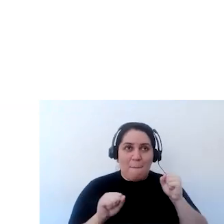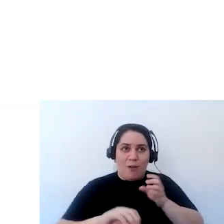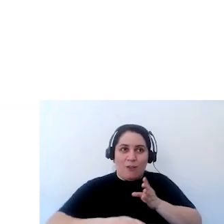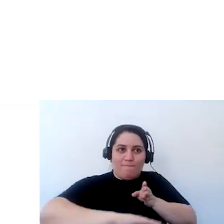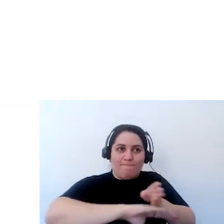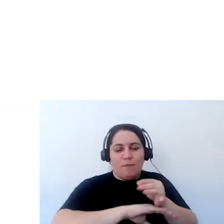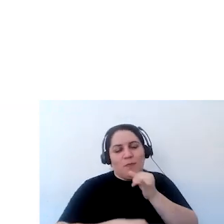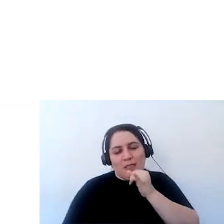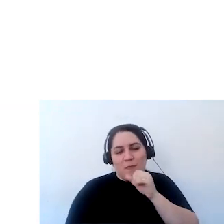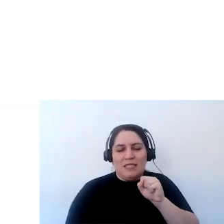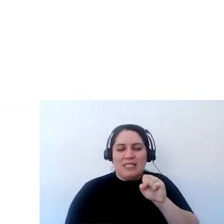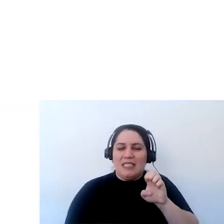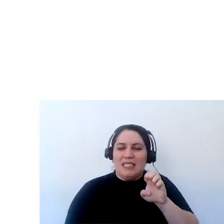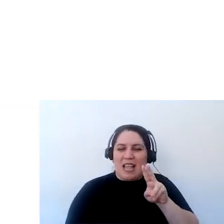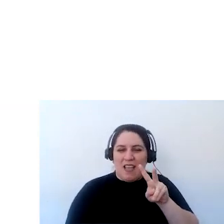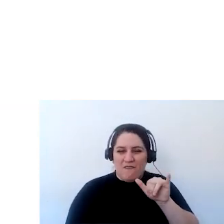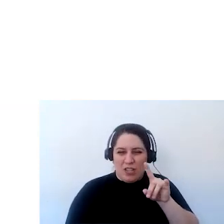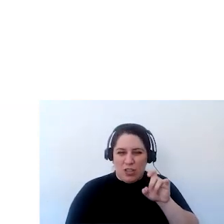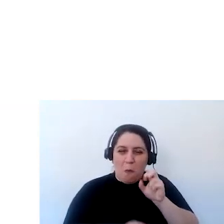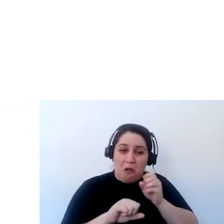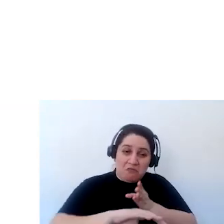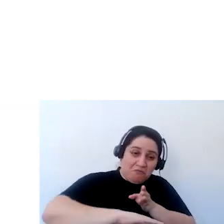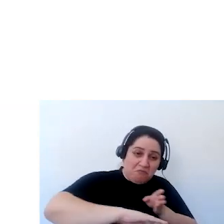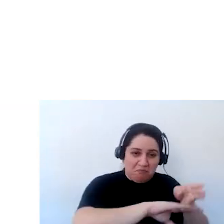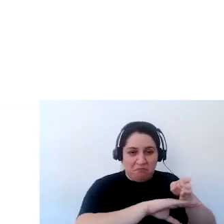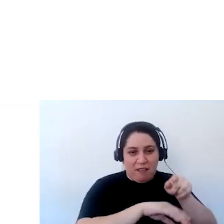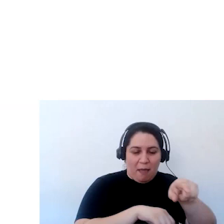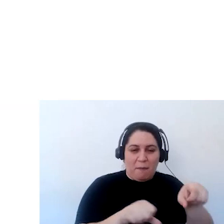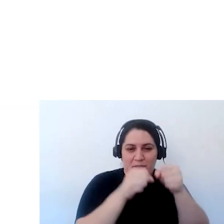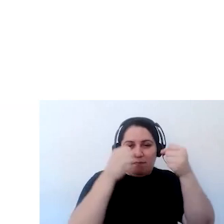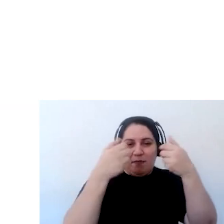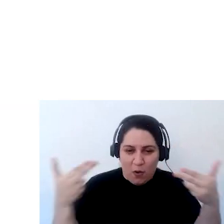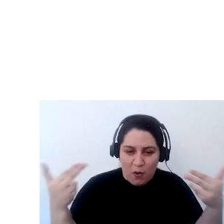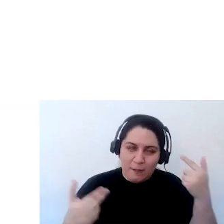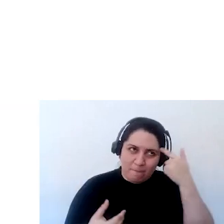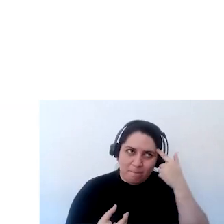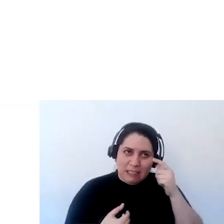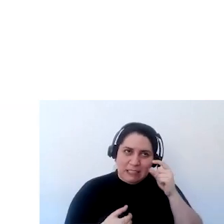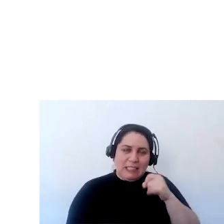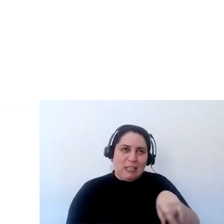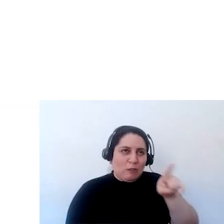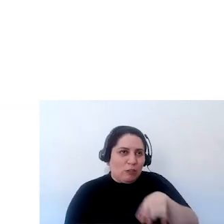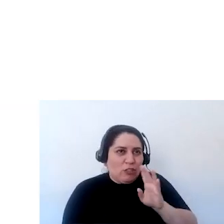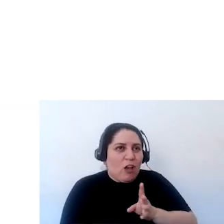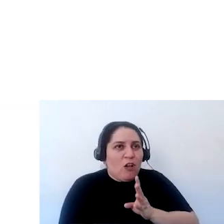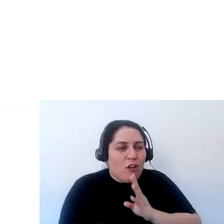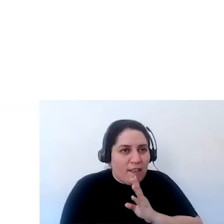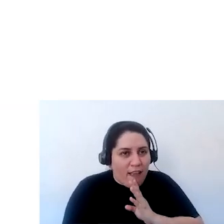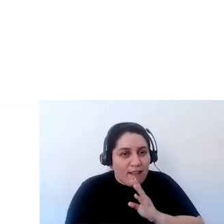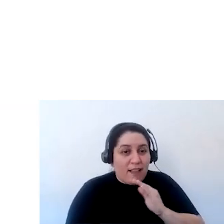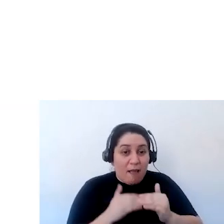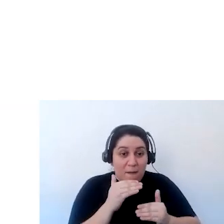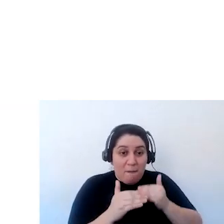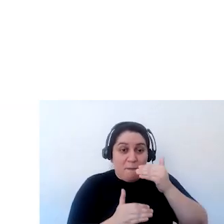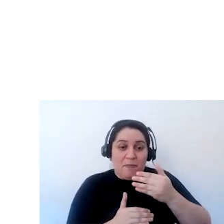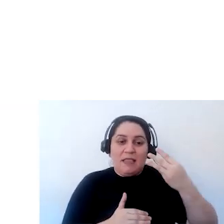executa, por exemplo. Então, conhecendo o produto, a gente consegue pensar no que pode dar errado ali e ir para o terceiro passo, que é como